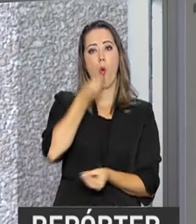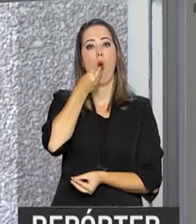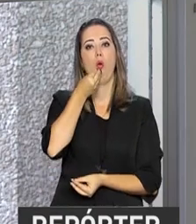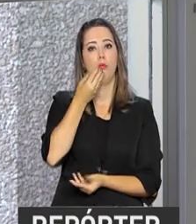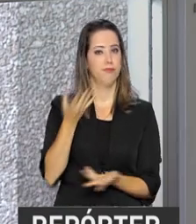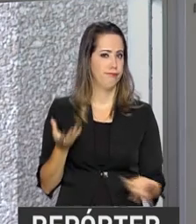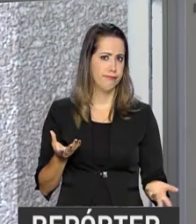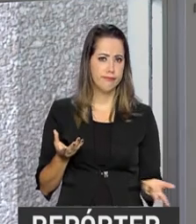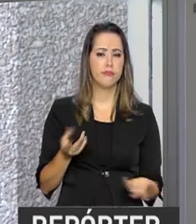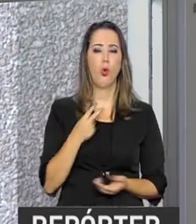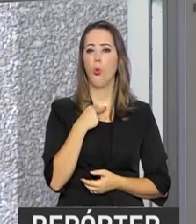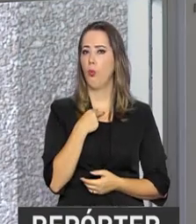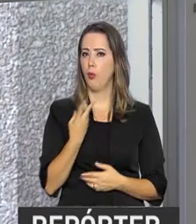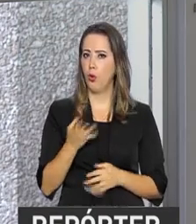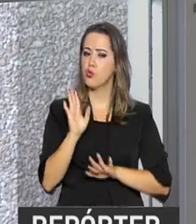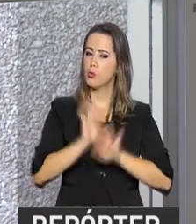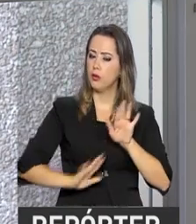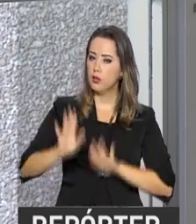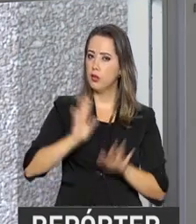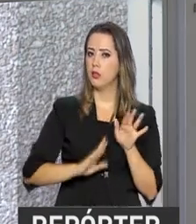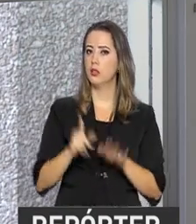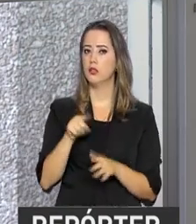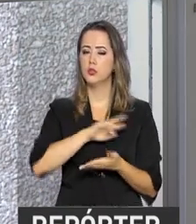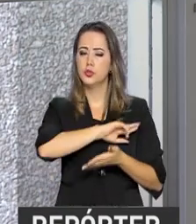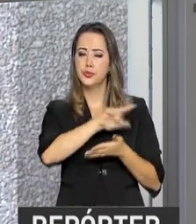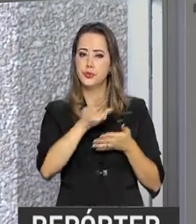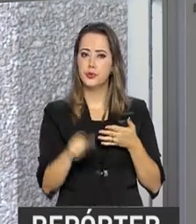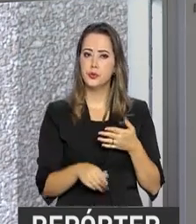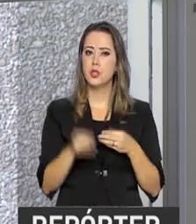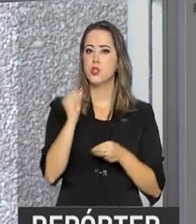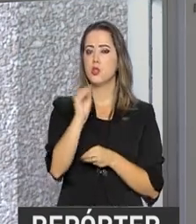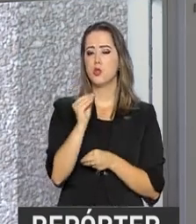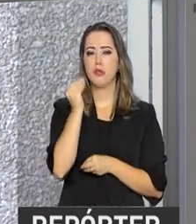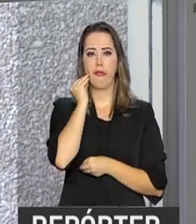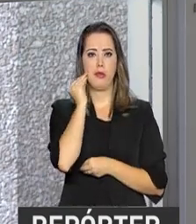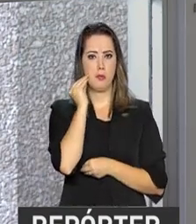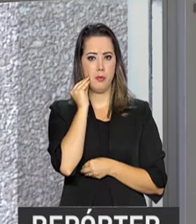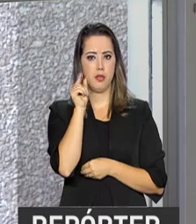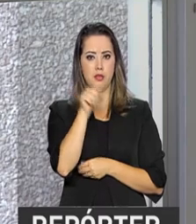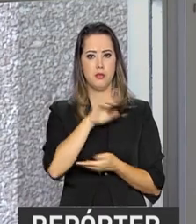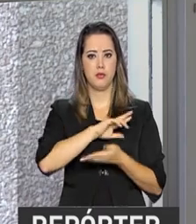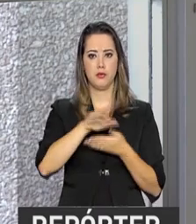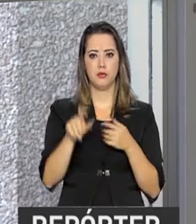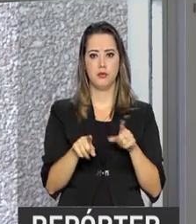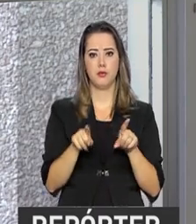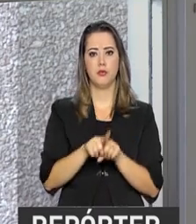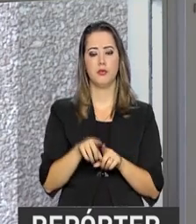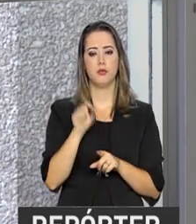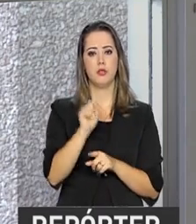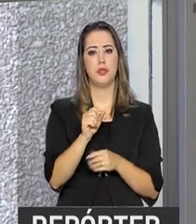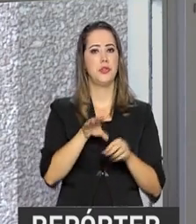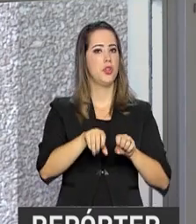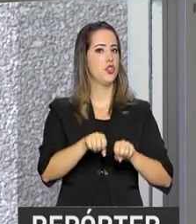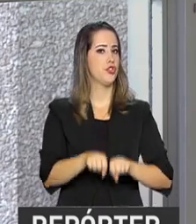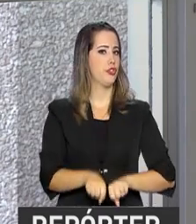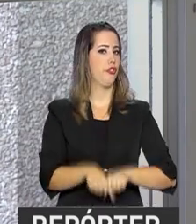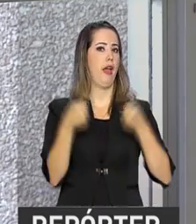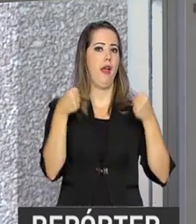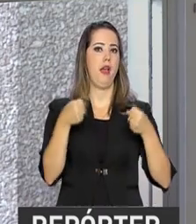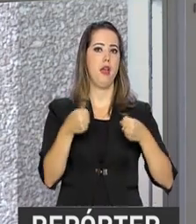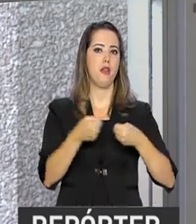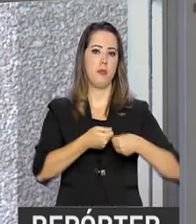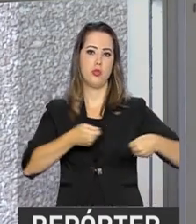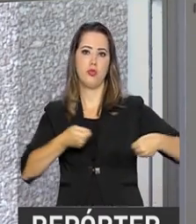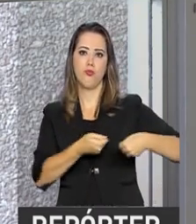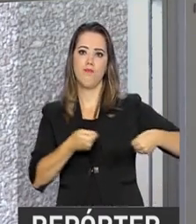boca então seriam várias é uma gama de ensaios são realizados eu falei alguns aqui tens aí de queda tem ensaio de tração